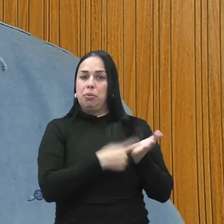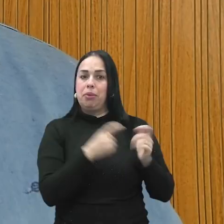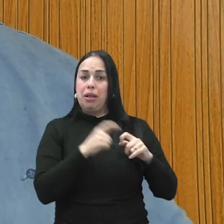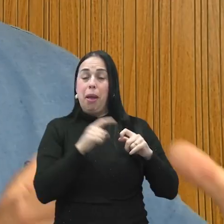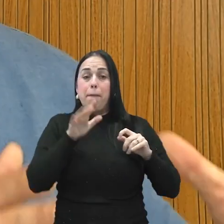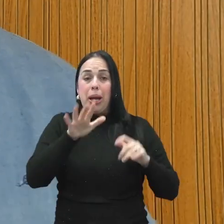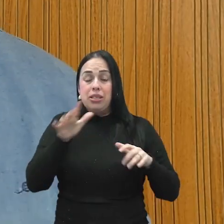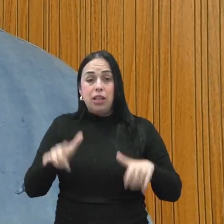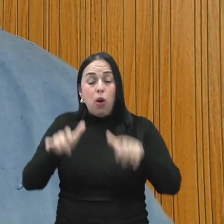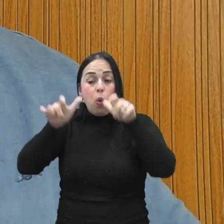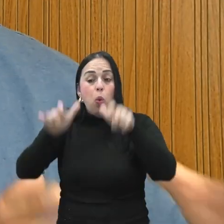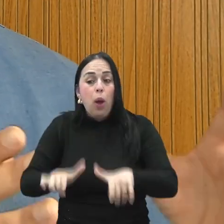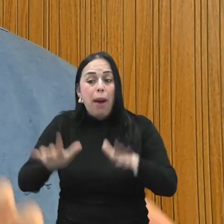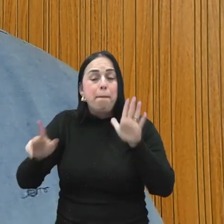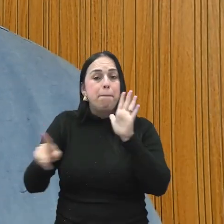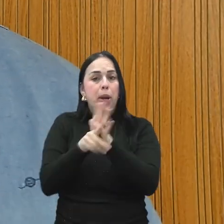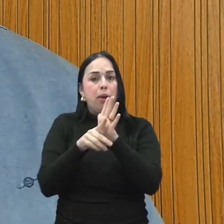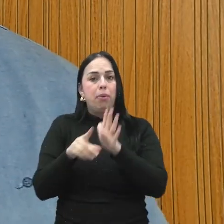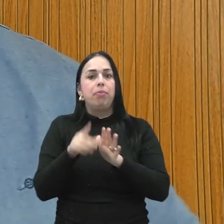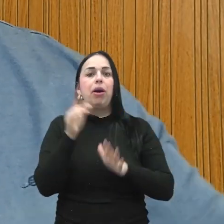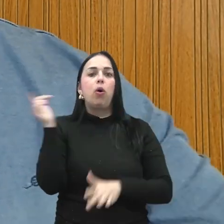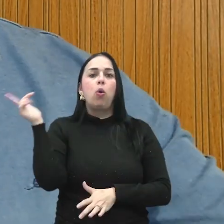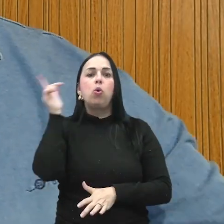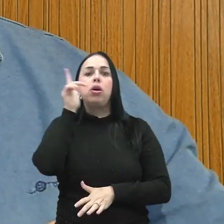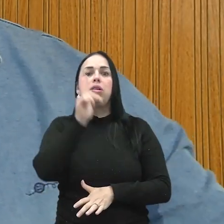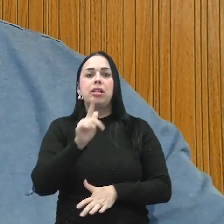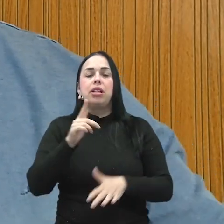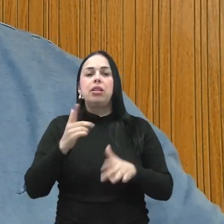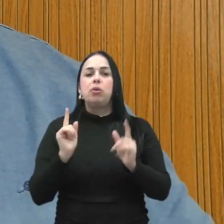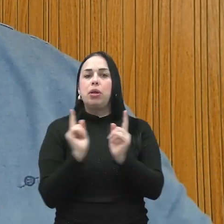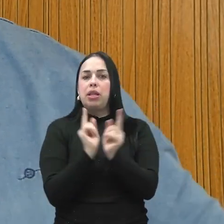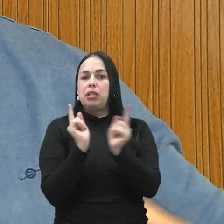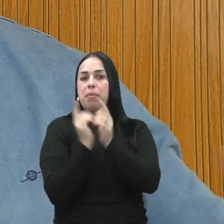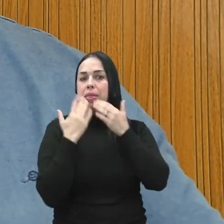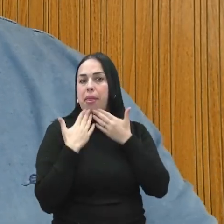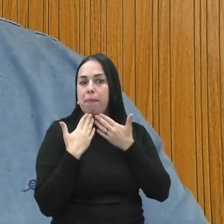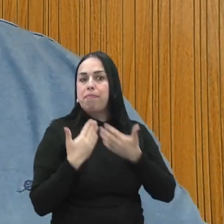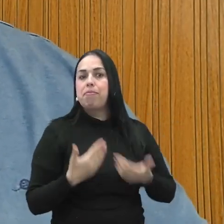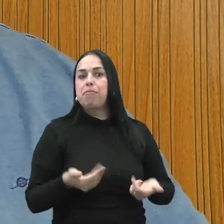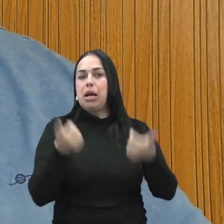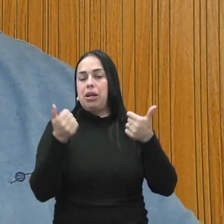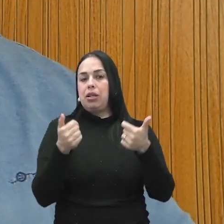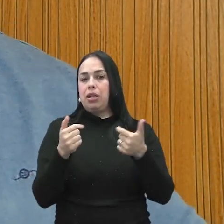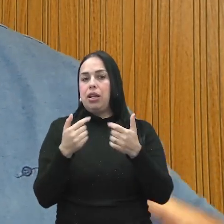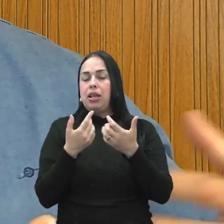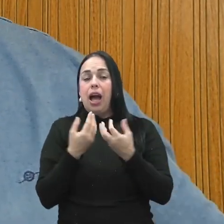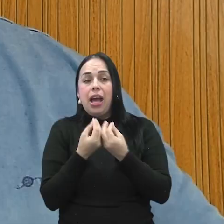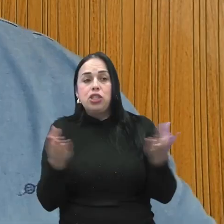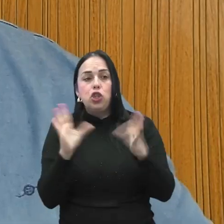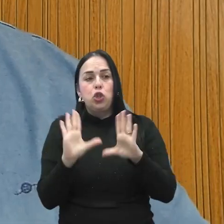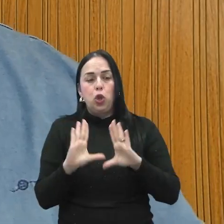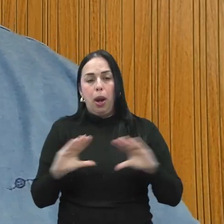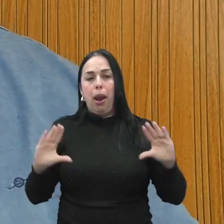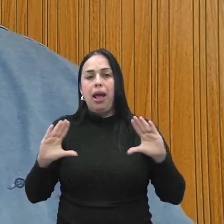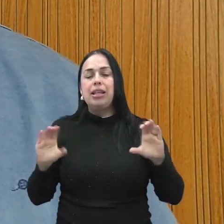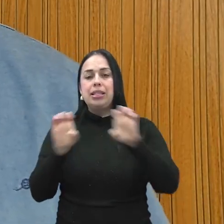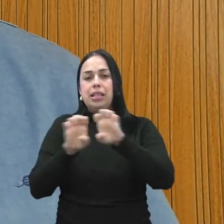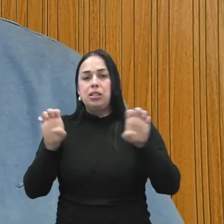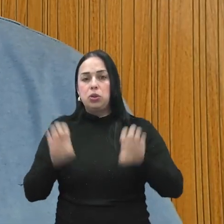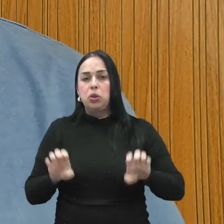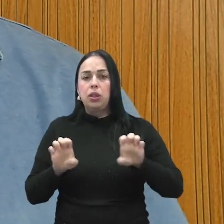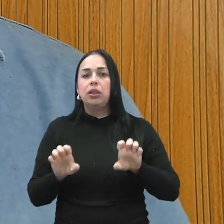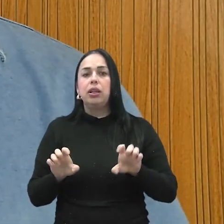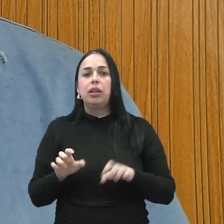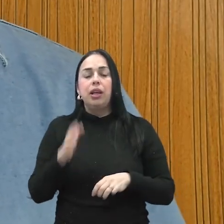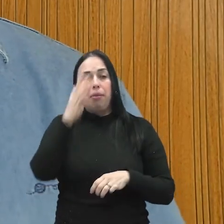você tem um espaço propício para isso, então você consegue melhorar o atendimento, dar maior estrutura